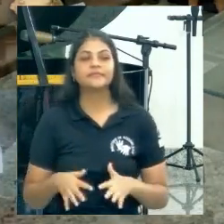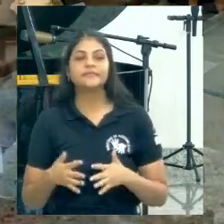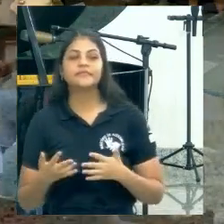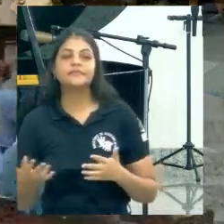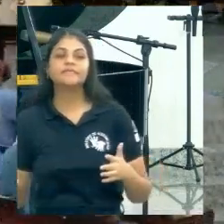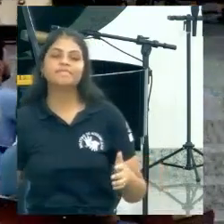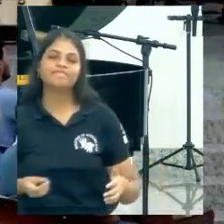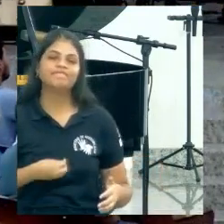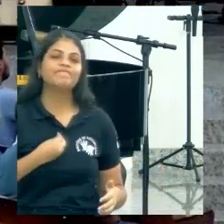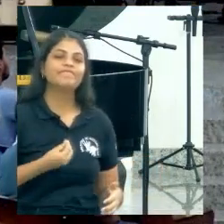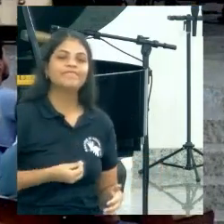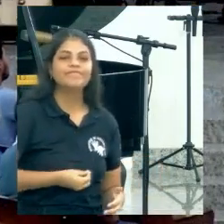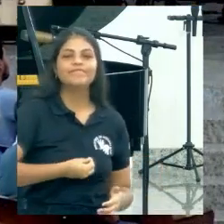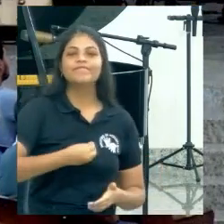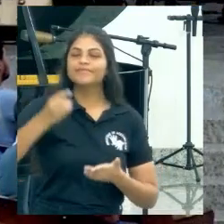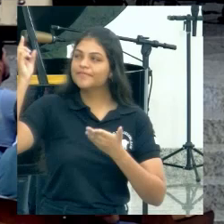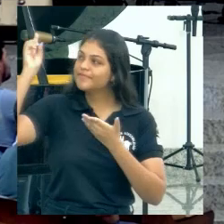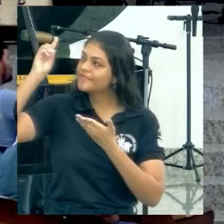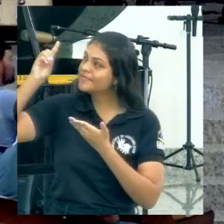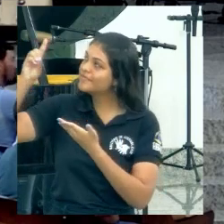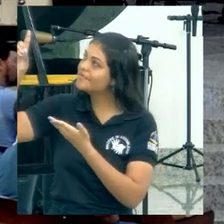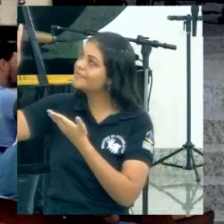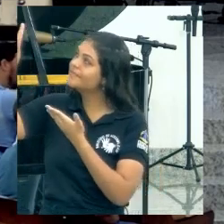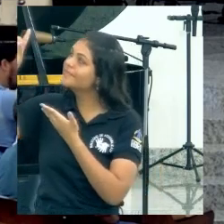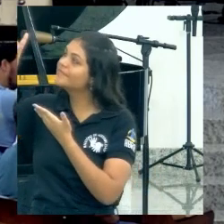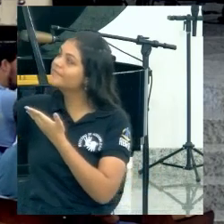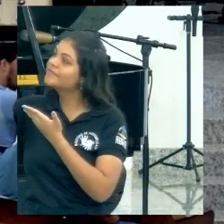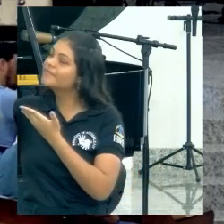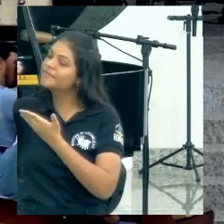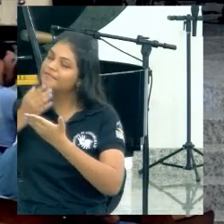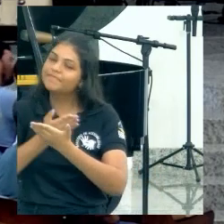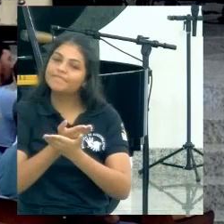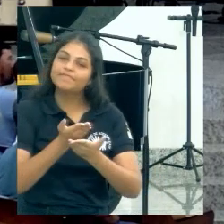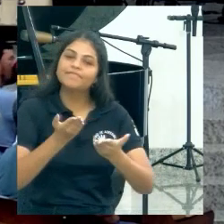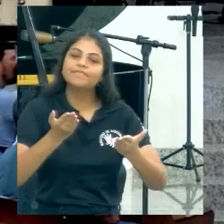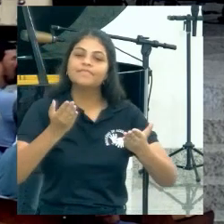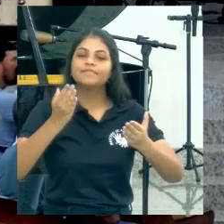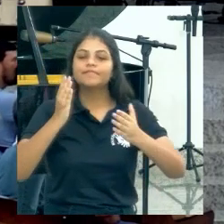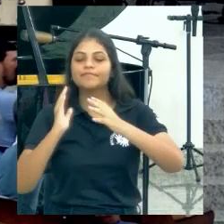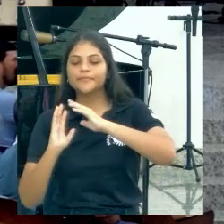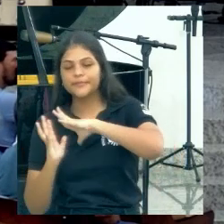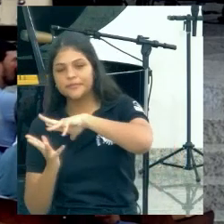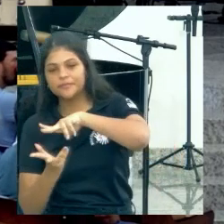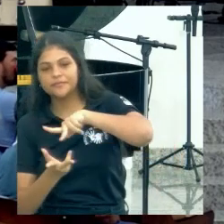carta viva de Deus pro mundo,